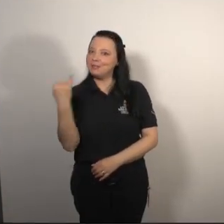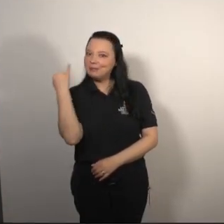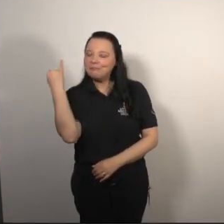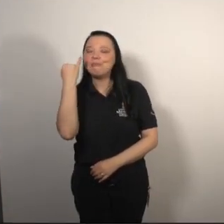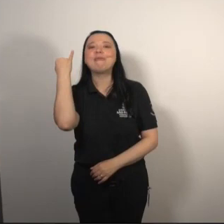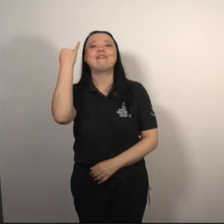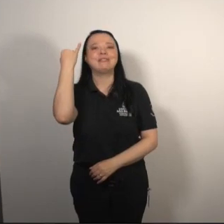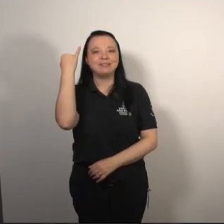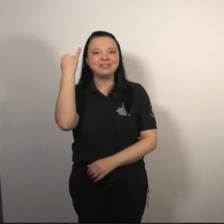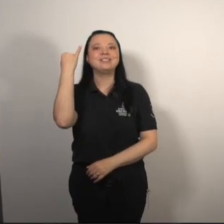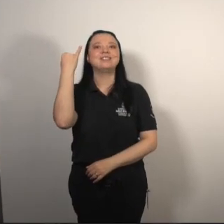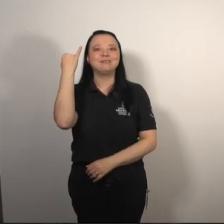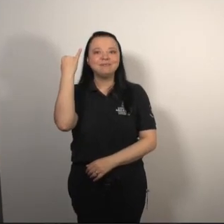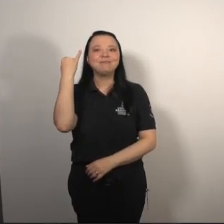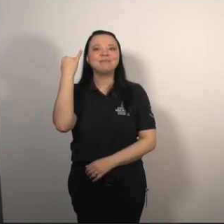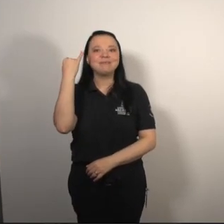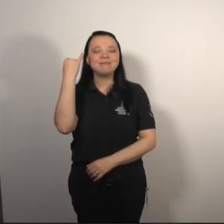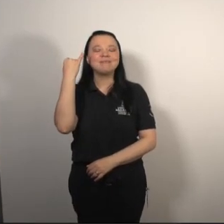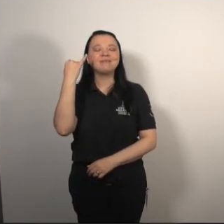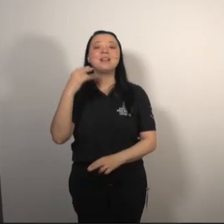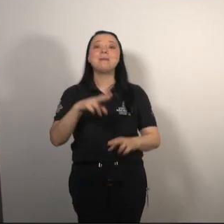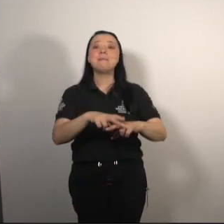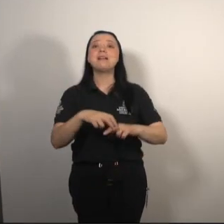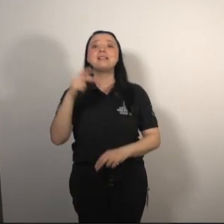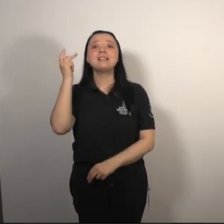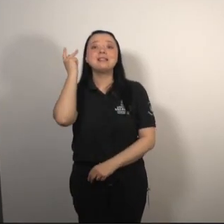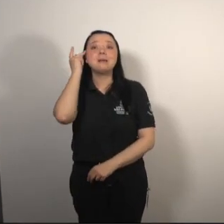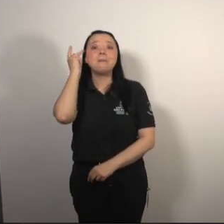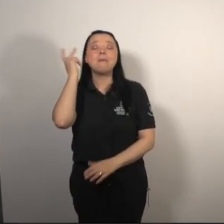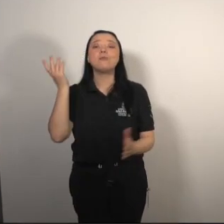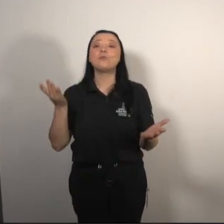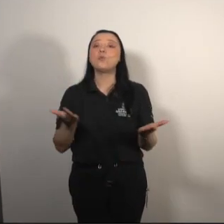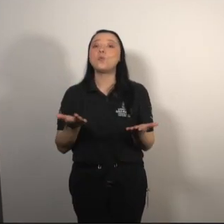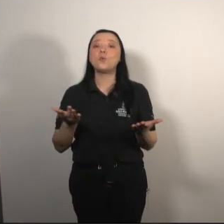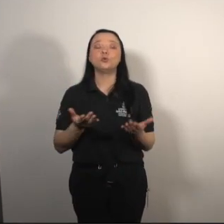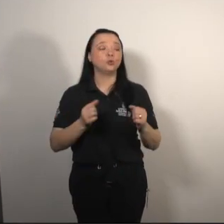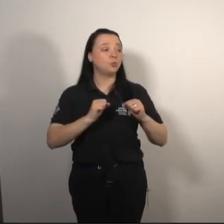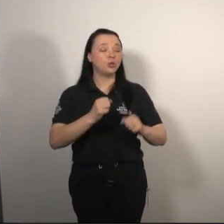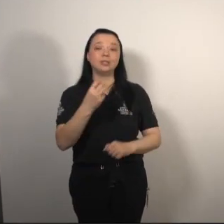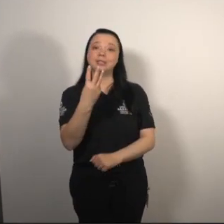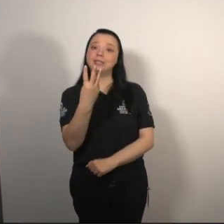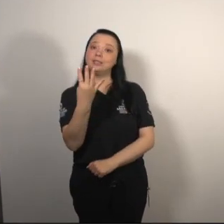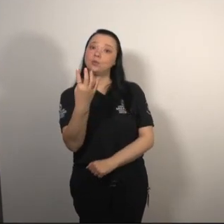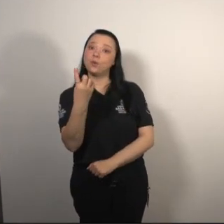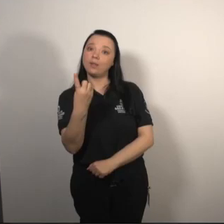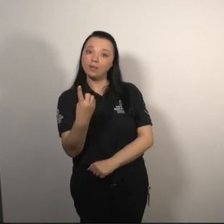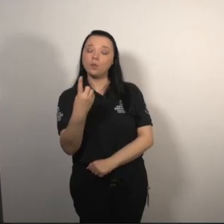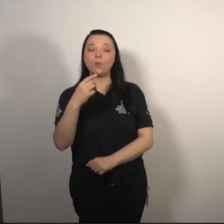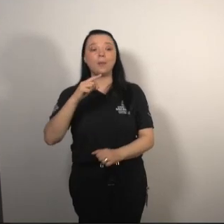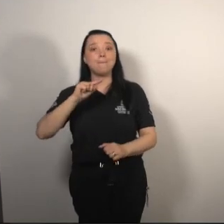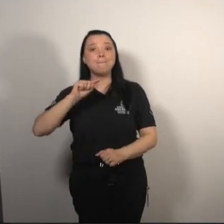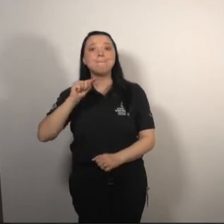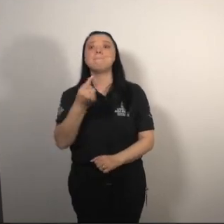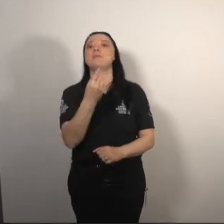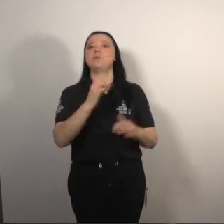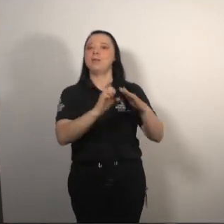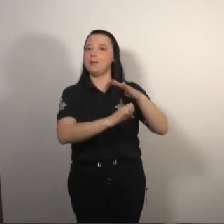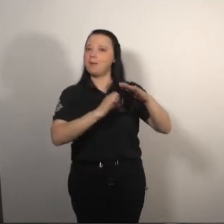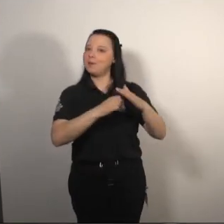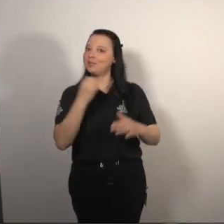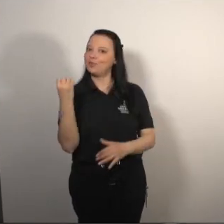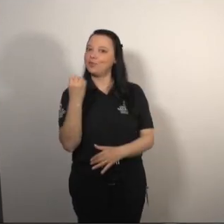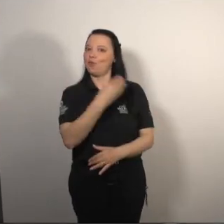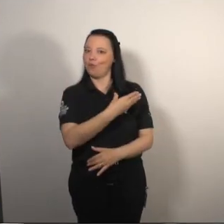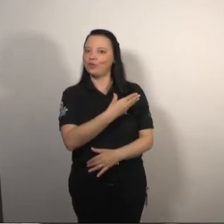fundamentais para que São Paulo hoje possa 341 mil empresas, né, novas